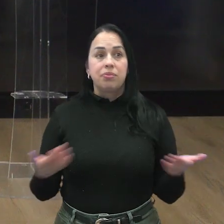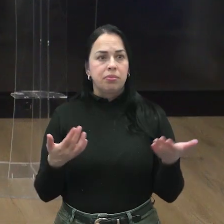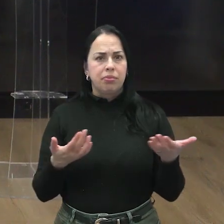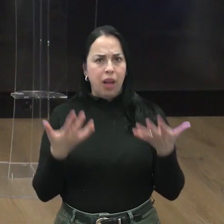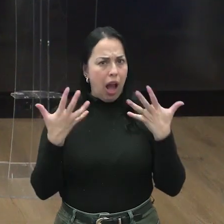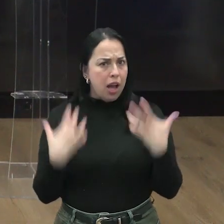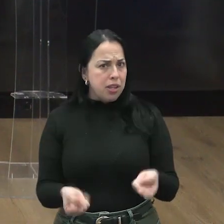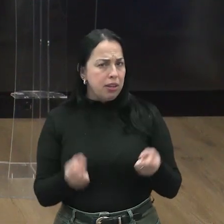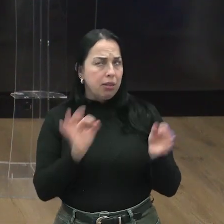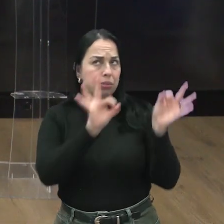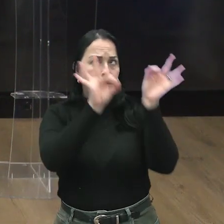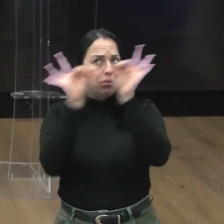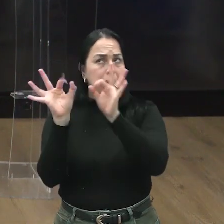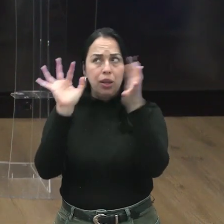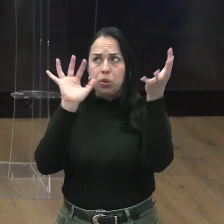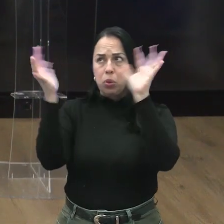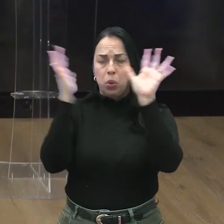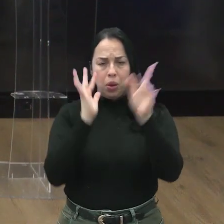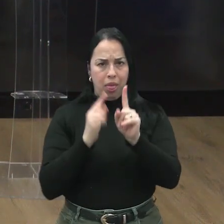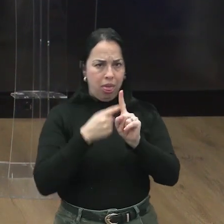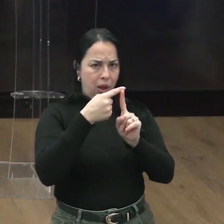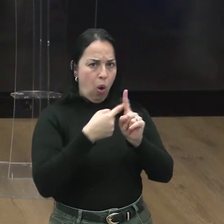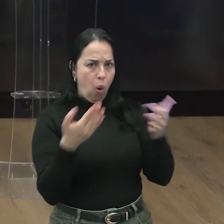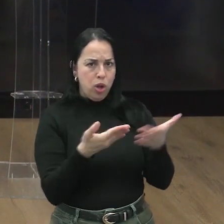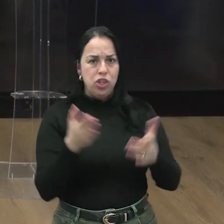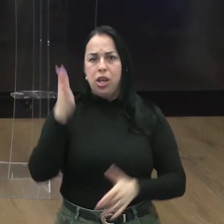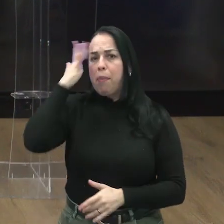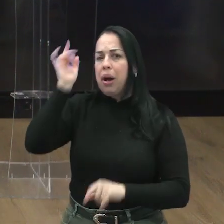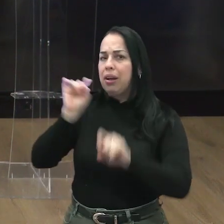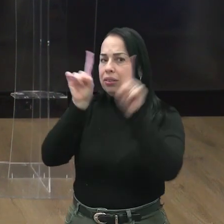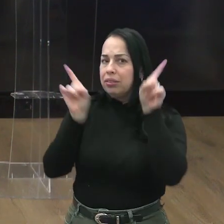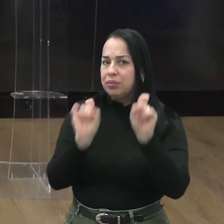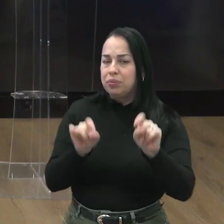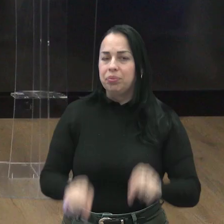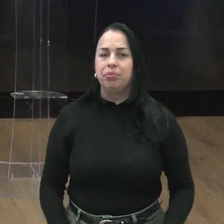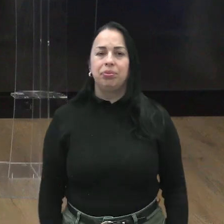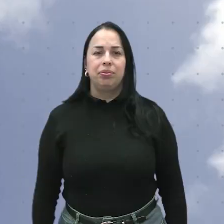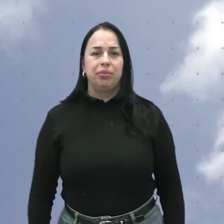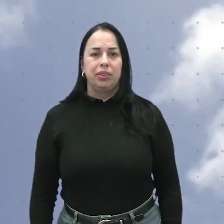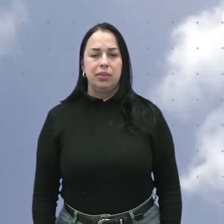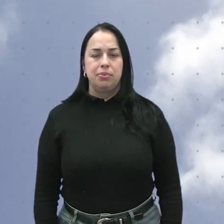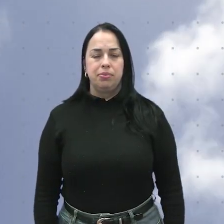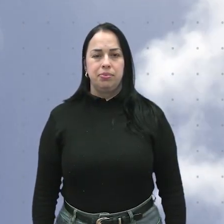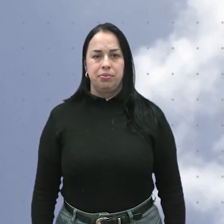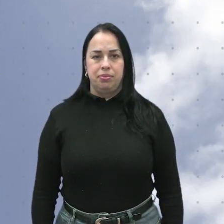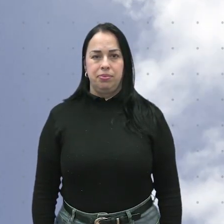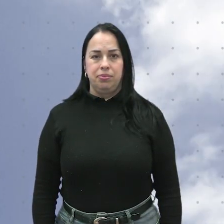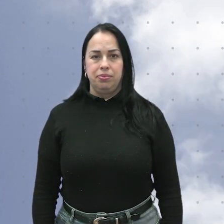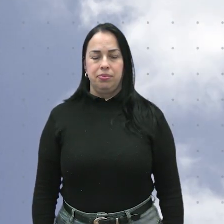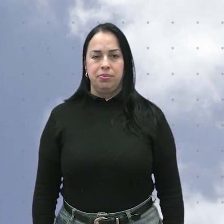Vamos ver como fica o tempo na tarde desta quinta-feira e também amanhã? Hora da previsão.